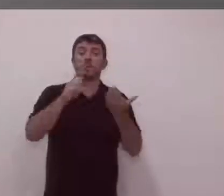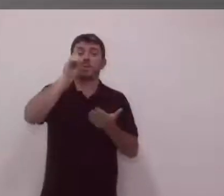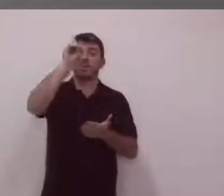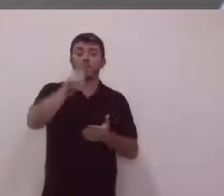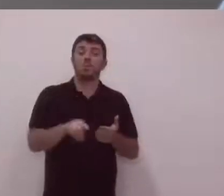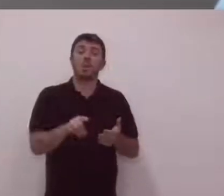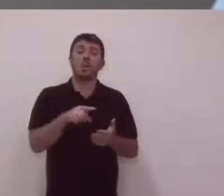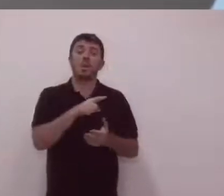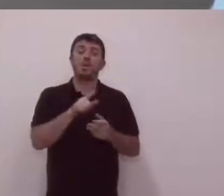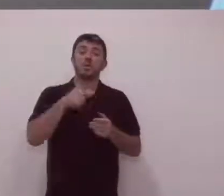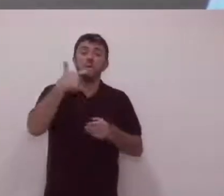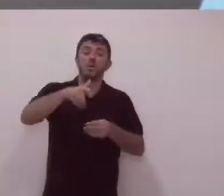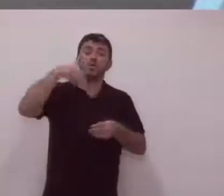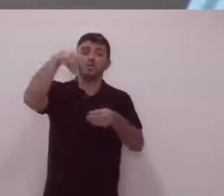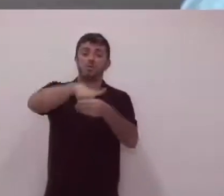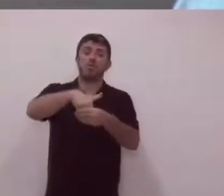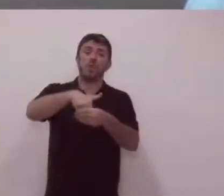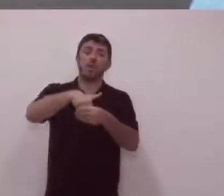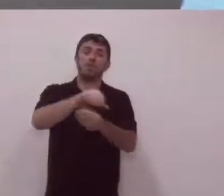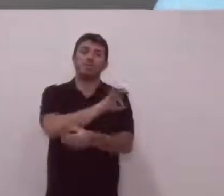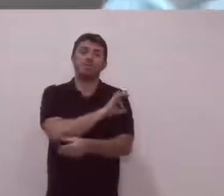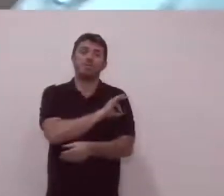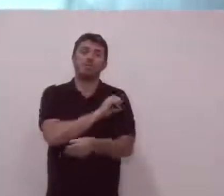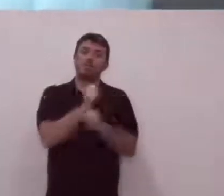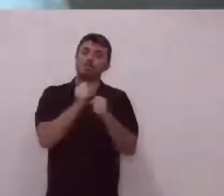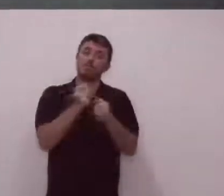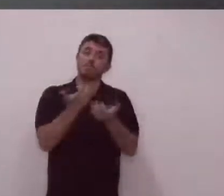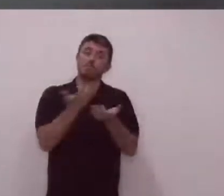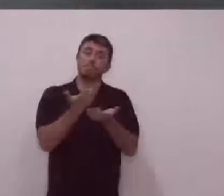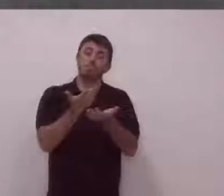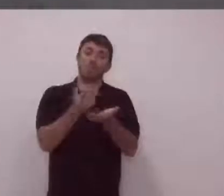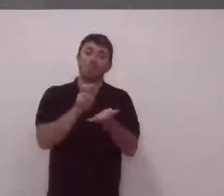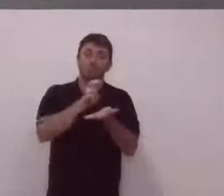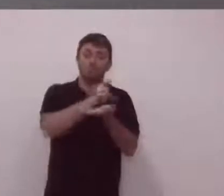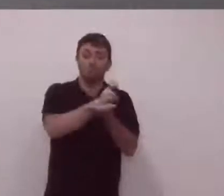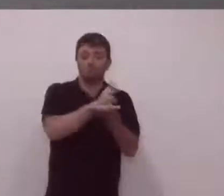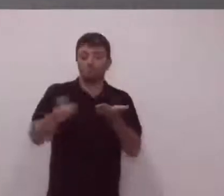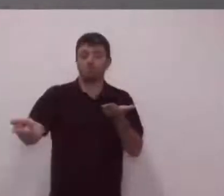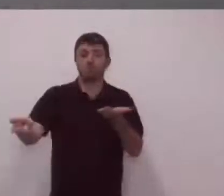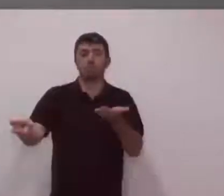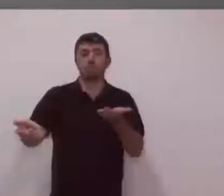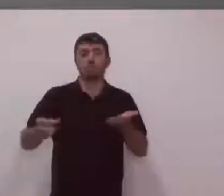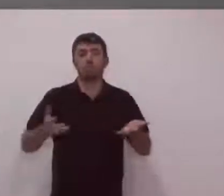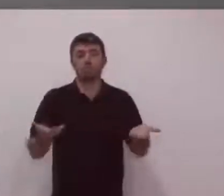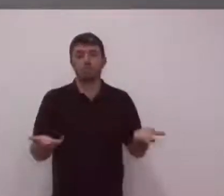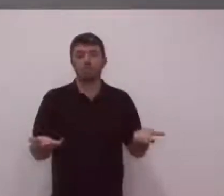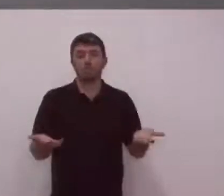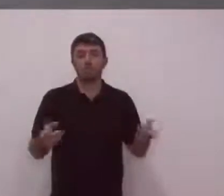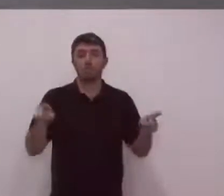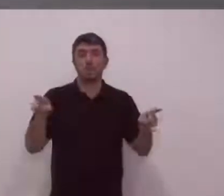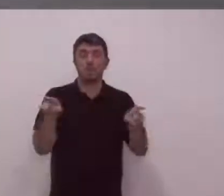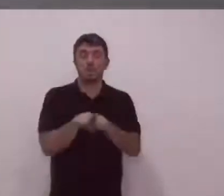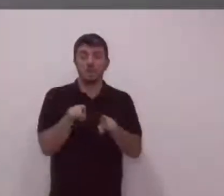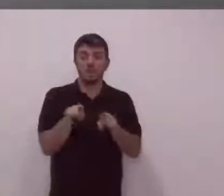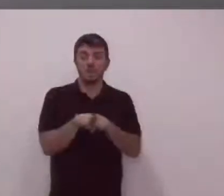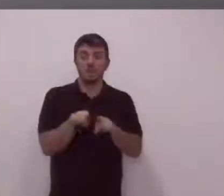inelegível e vai garantir aí que os cofres públicos não tenha